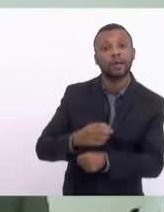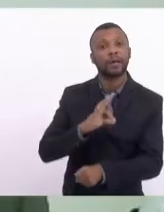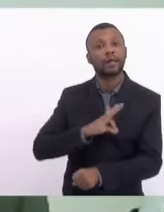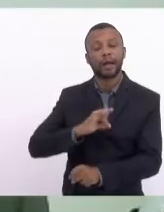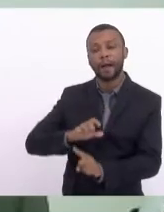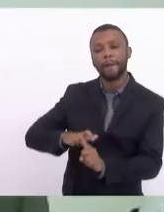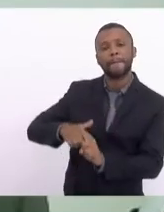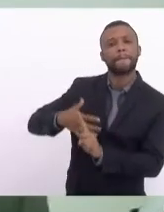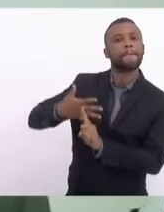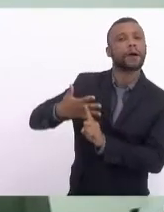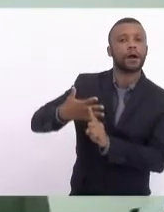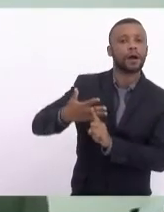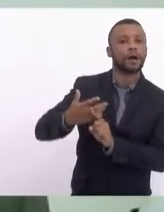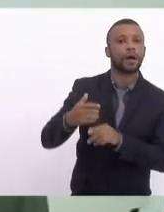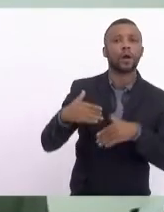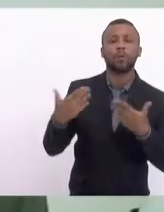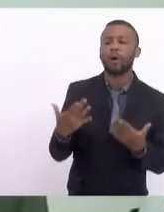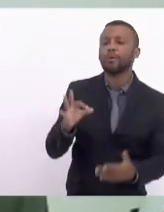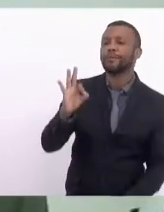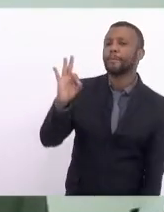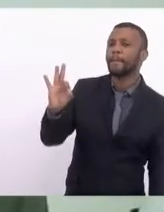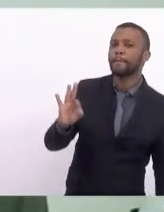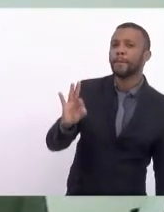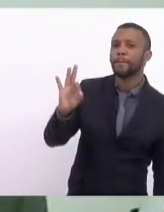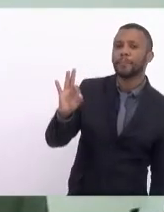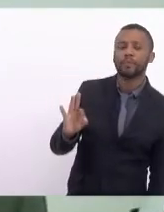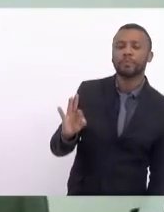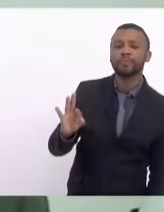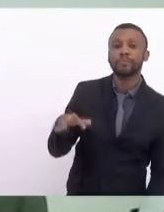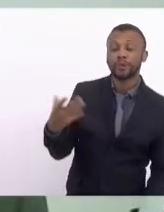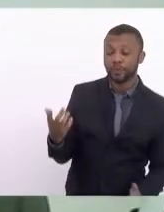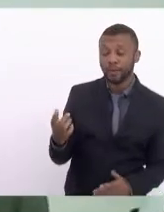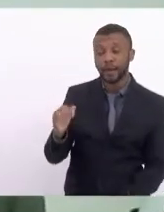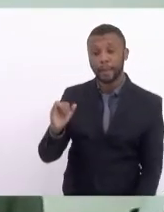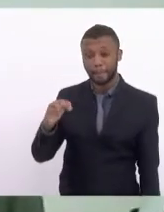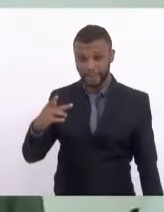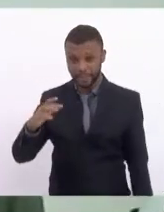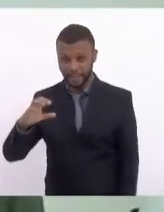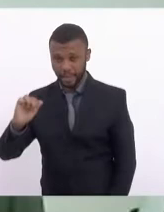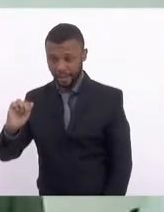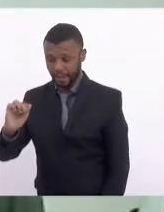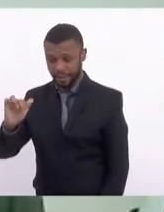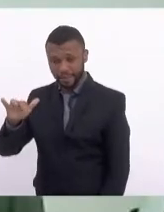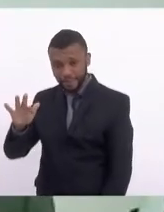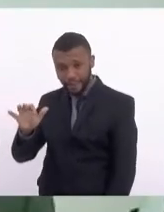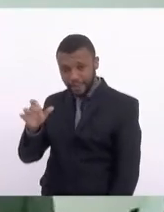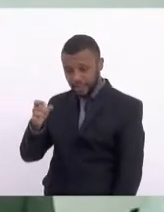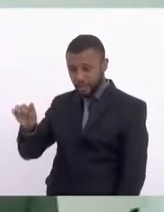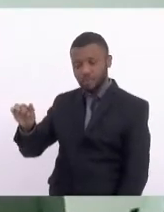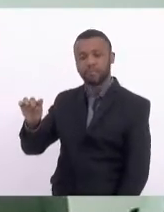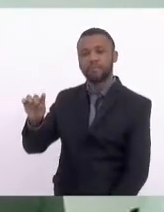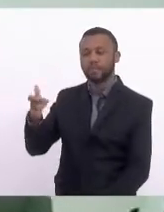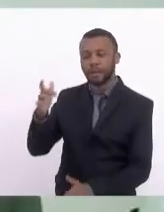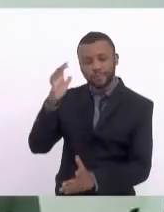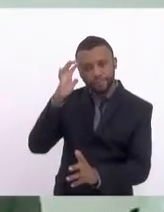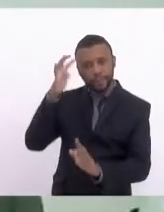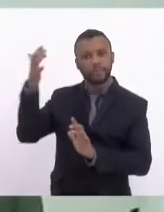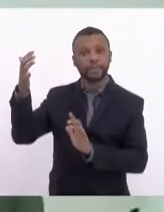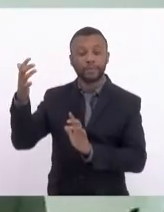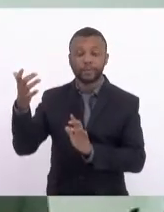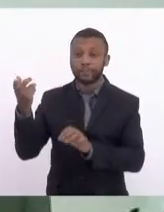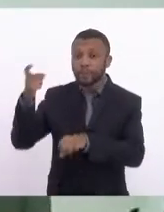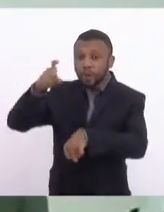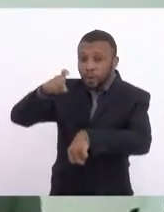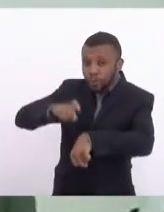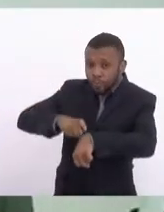Qual será o índice? Quem define a inflação. Neste momento, o que queremos